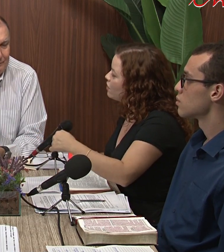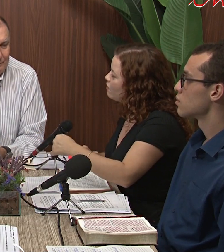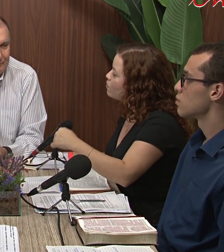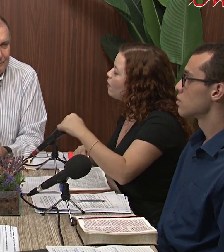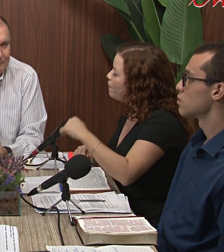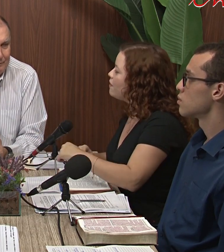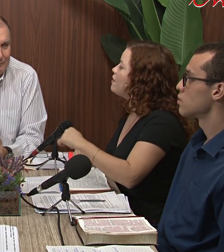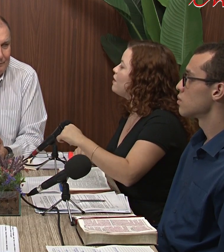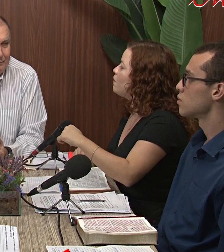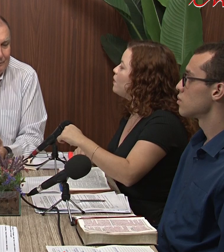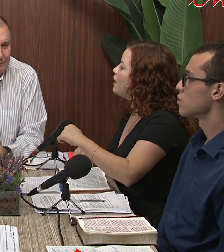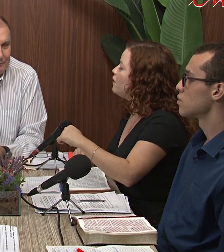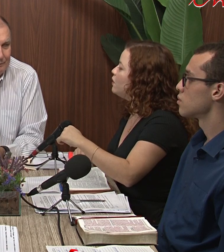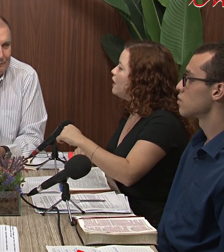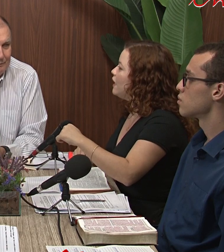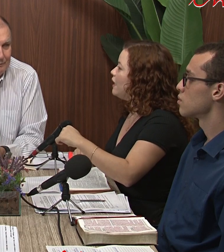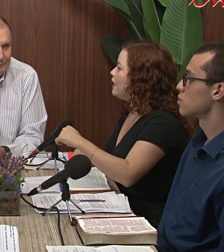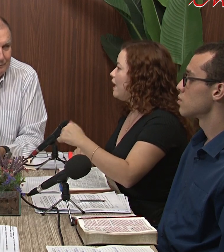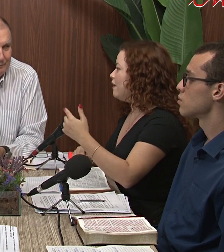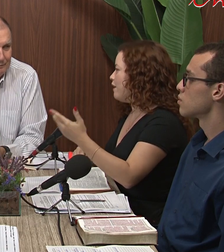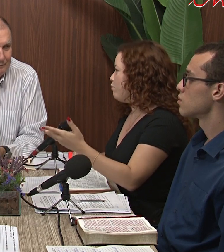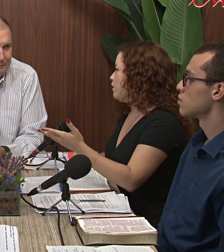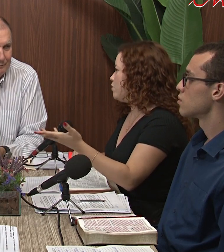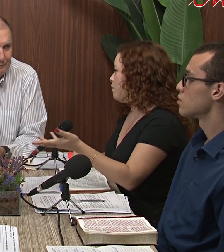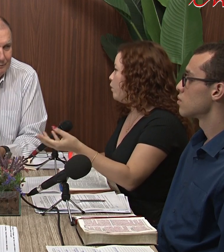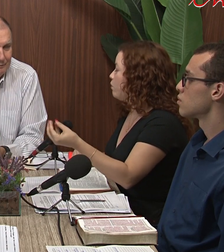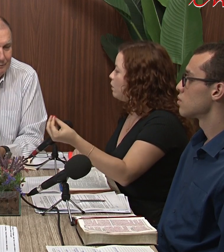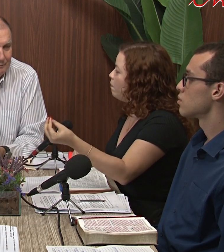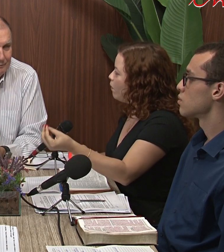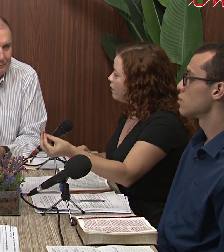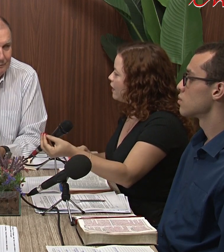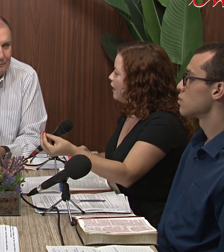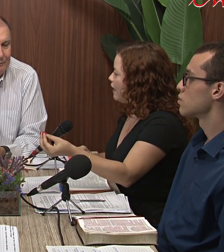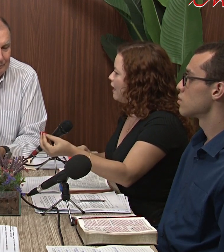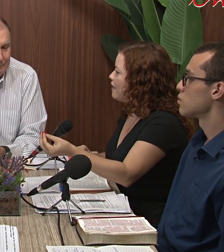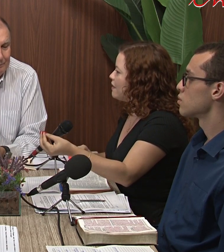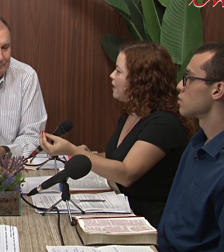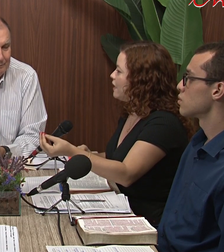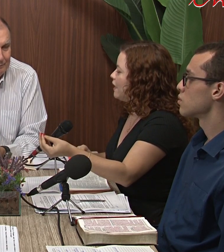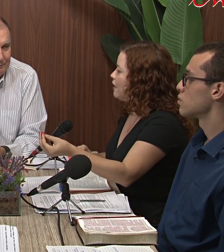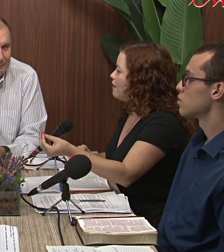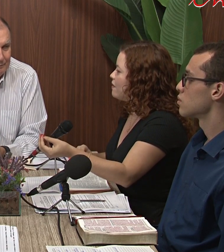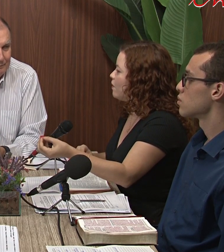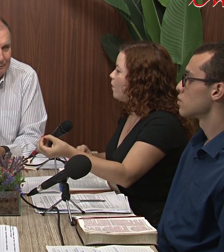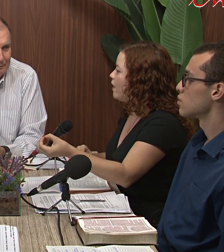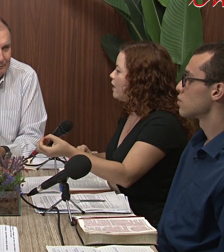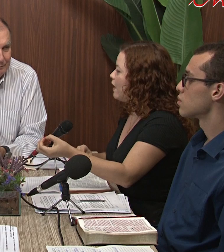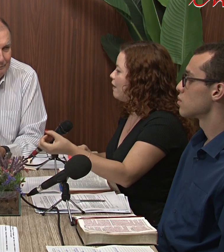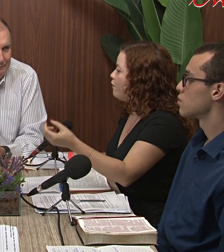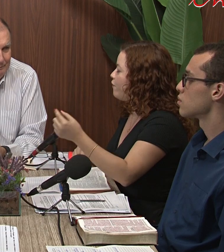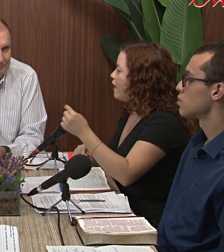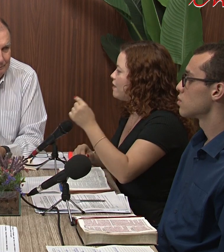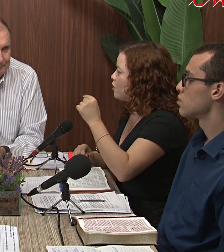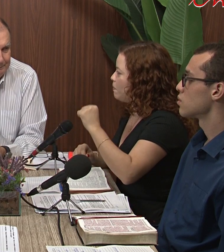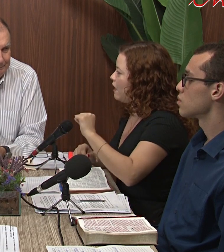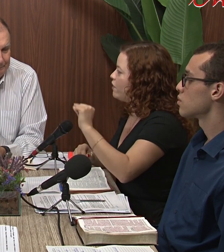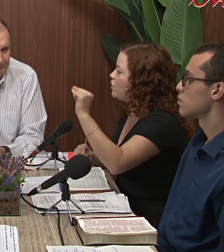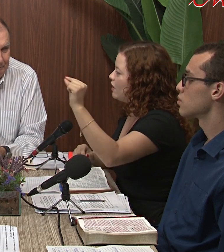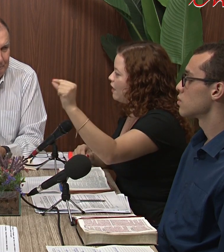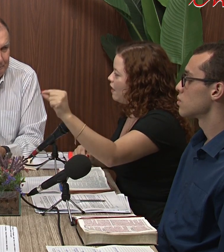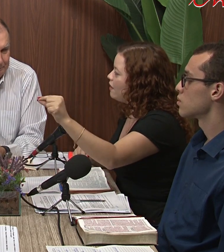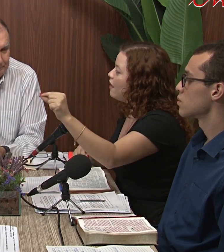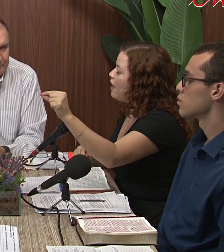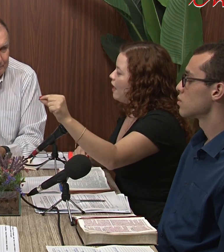através disso Amã seria curado. E ela dava um testemunho tão bom naquela casa, né, que aquela senhora, ela faz essas